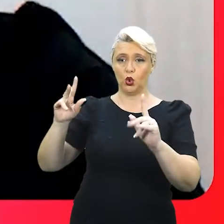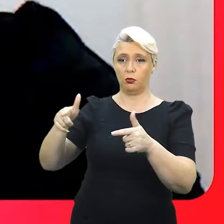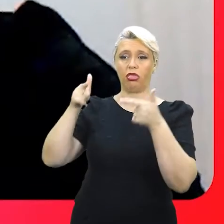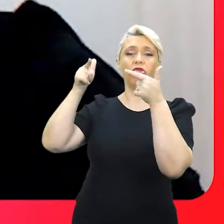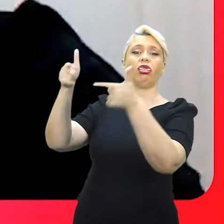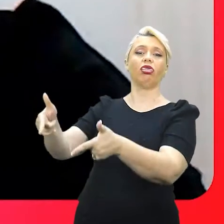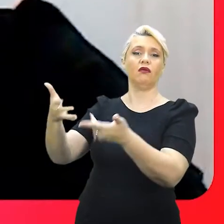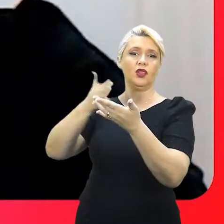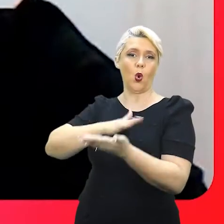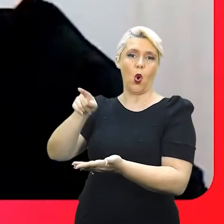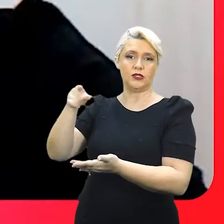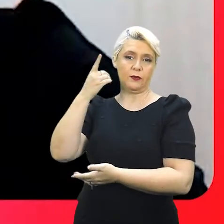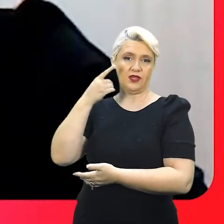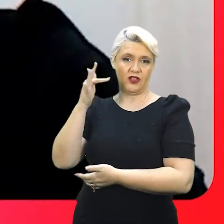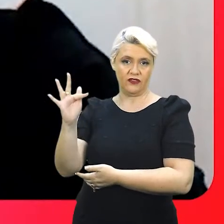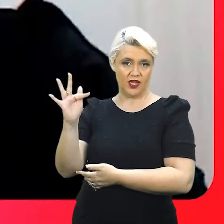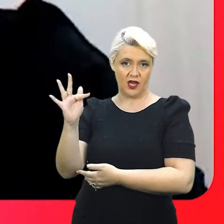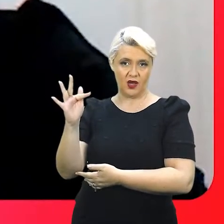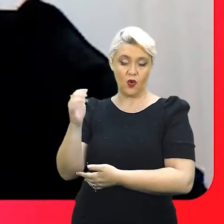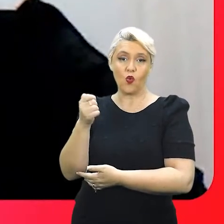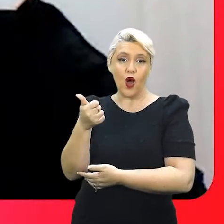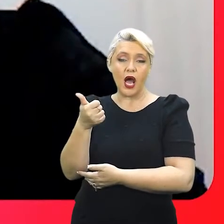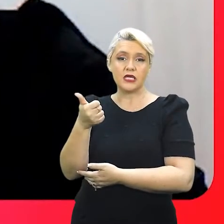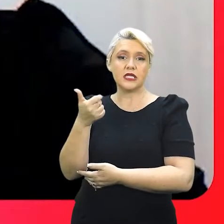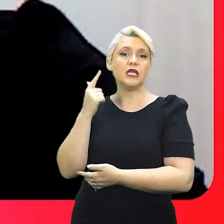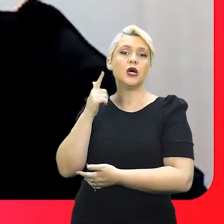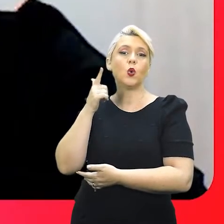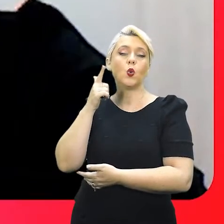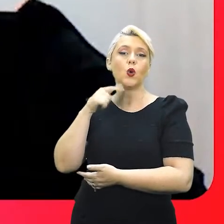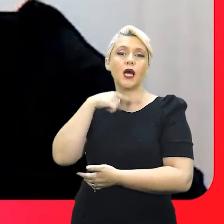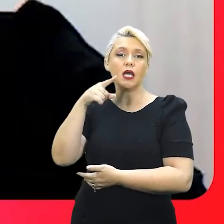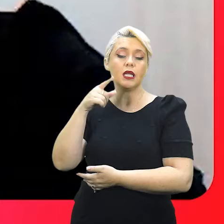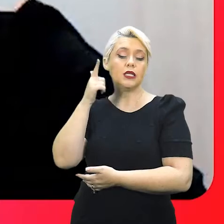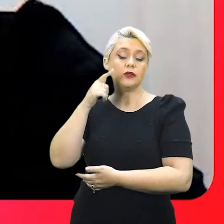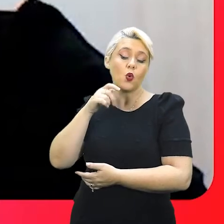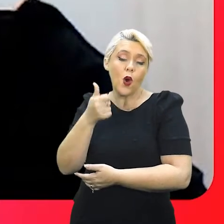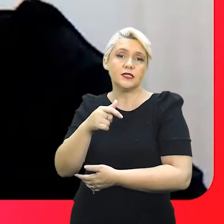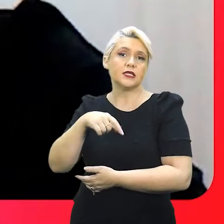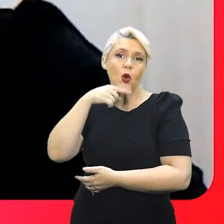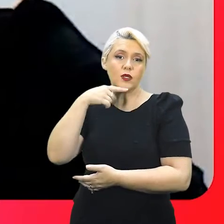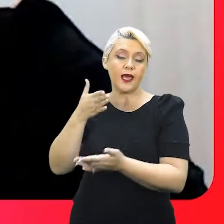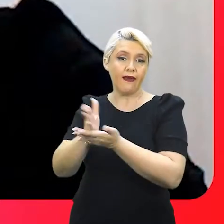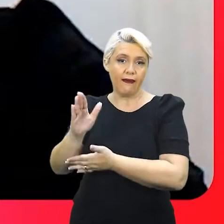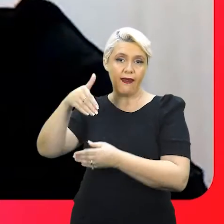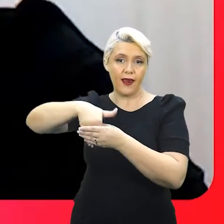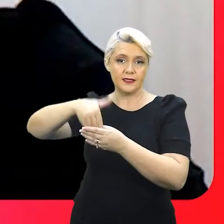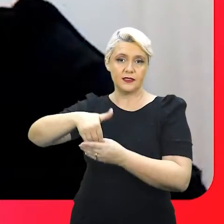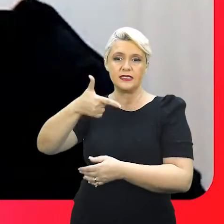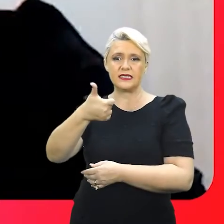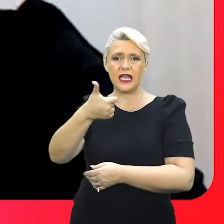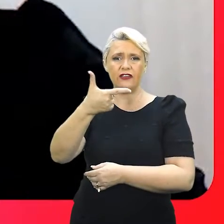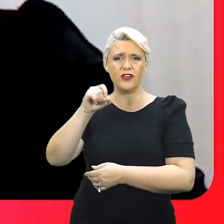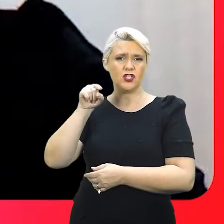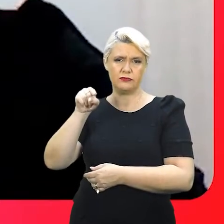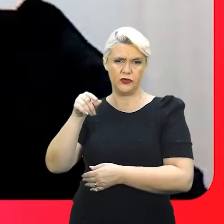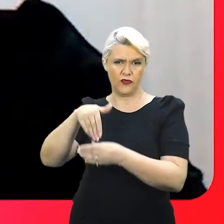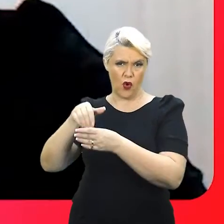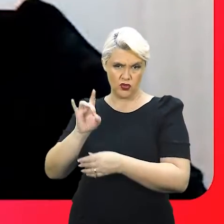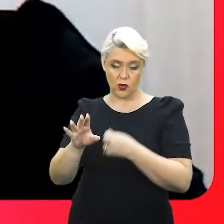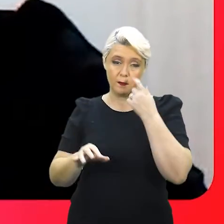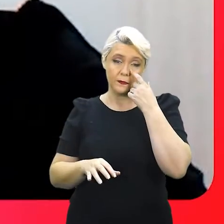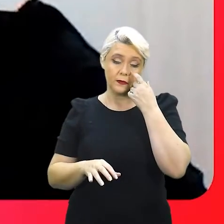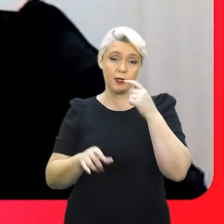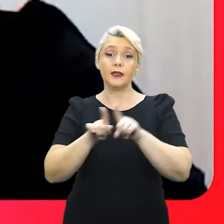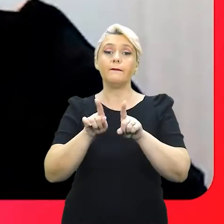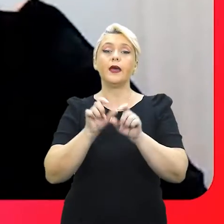deputado federal que quase não ganhou a eleição em Minas, com 120 mil votos, e o Marconi Perillo, que ficou em